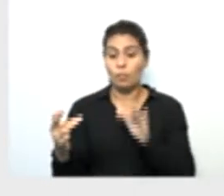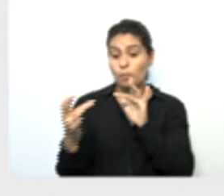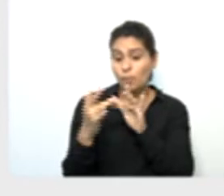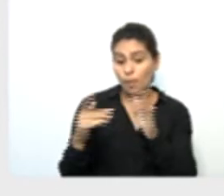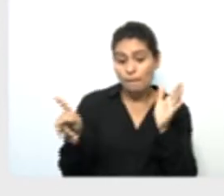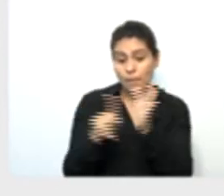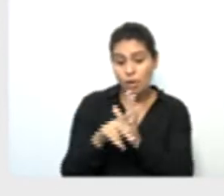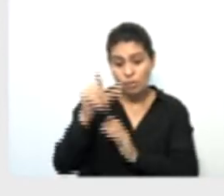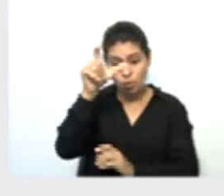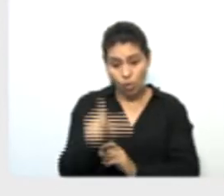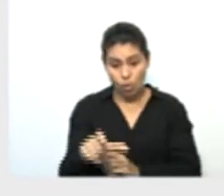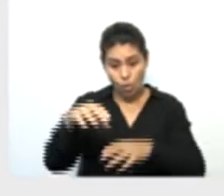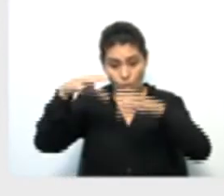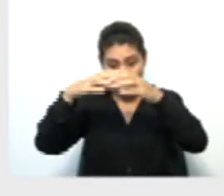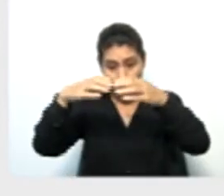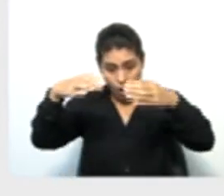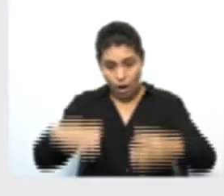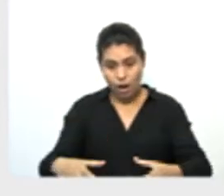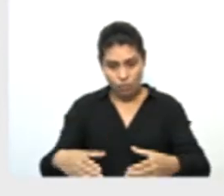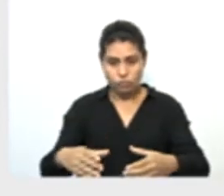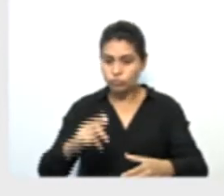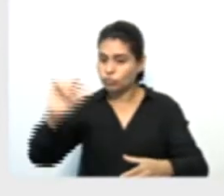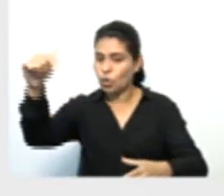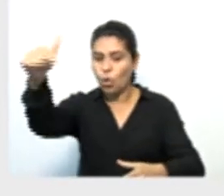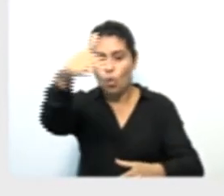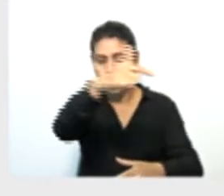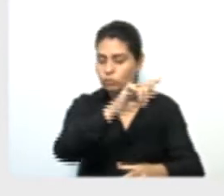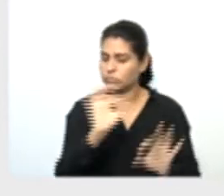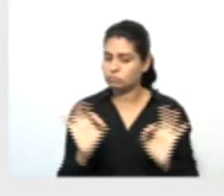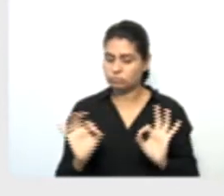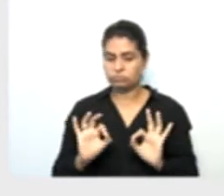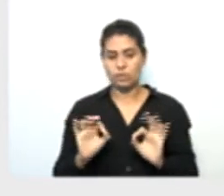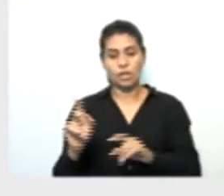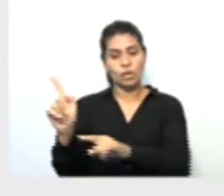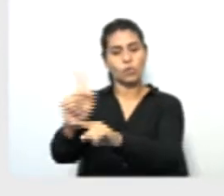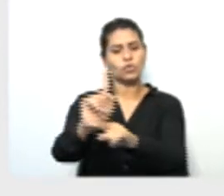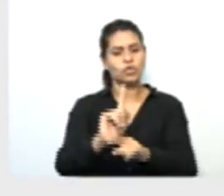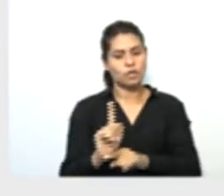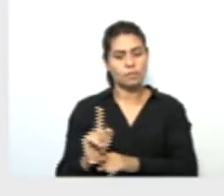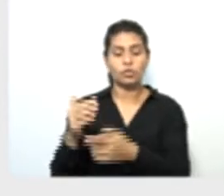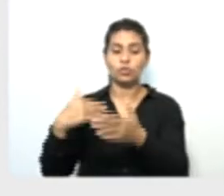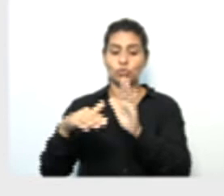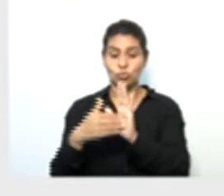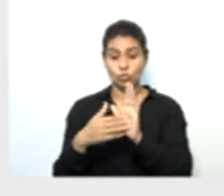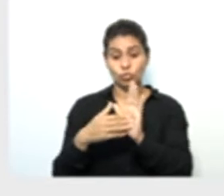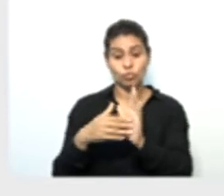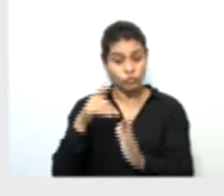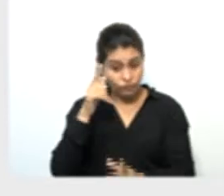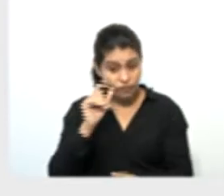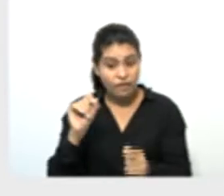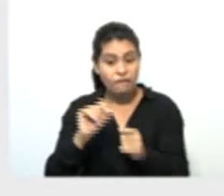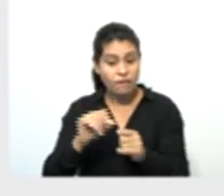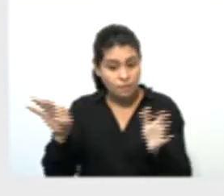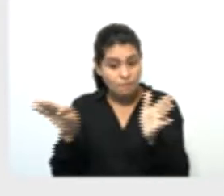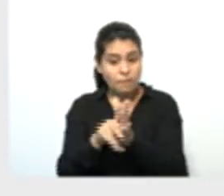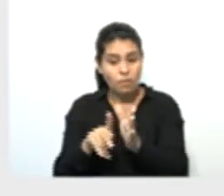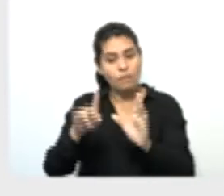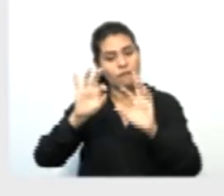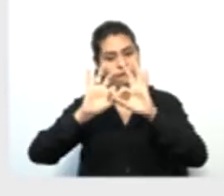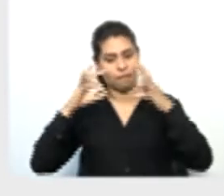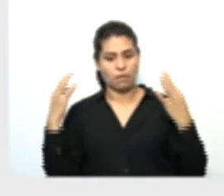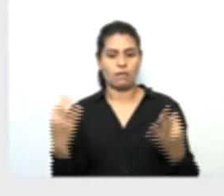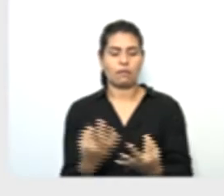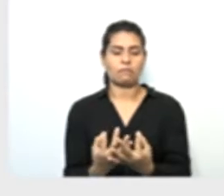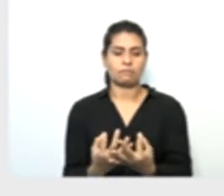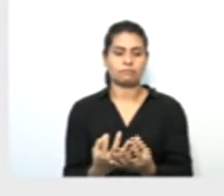próprio estabelecimento, não em outras fontes, e o gerenciamento do estabelecimento ou do empreendimento é feito pela própria